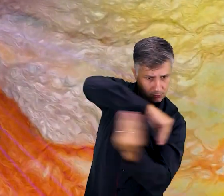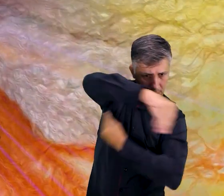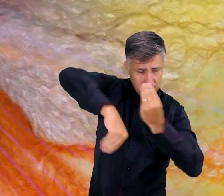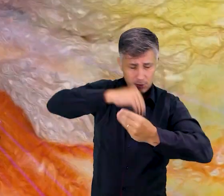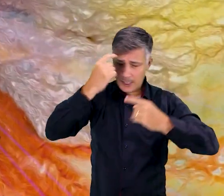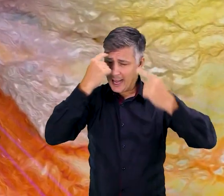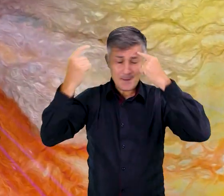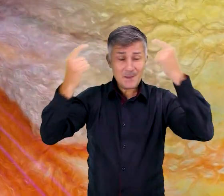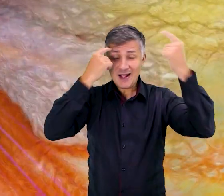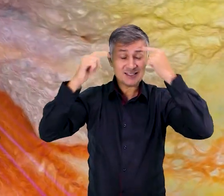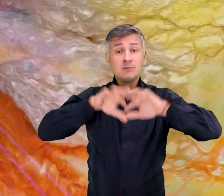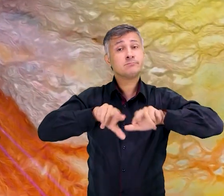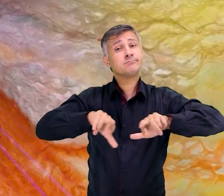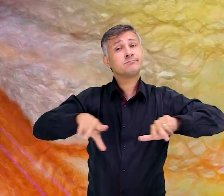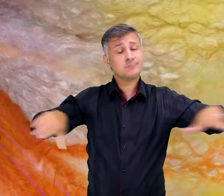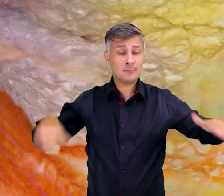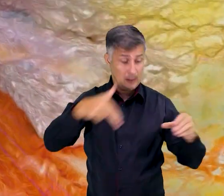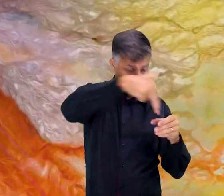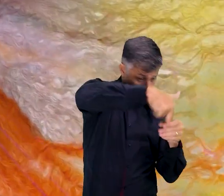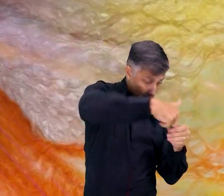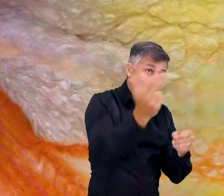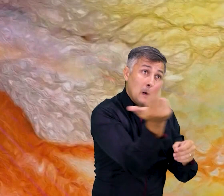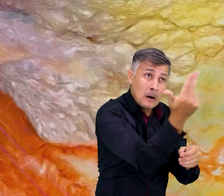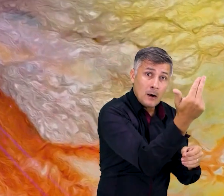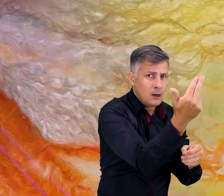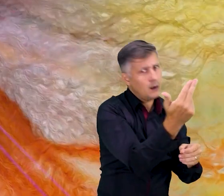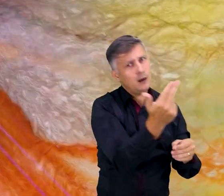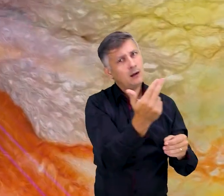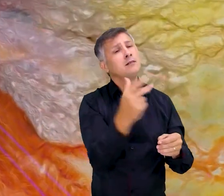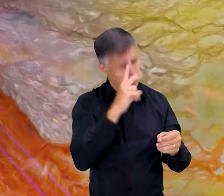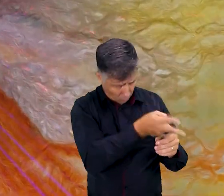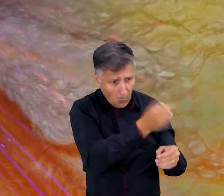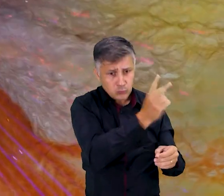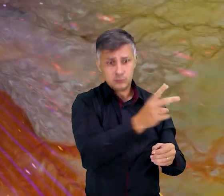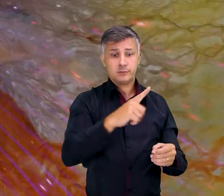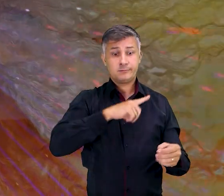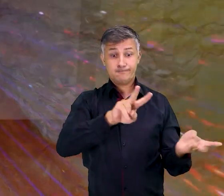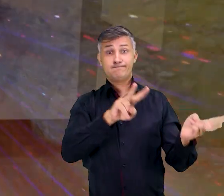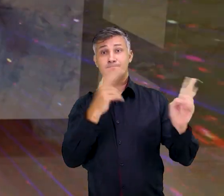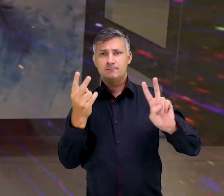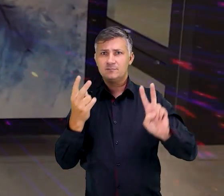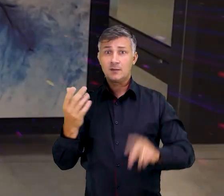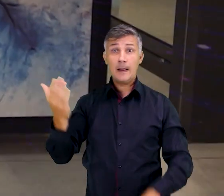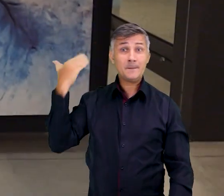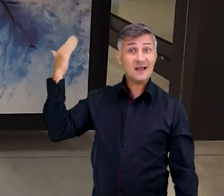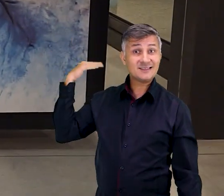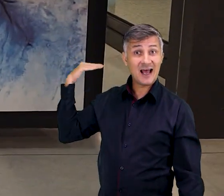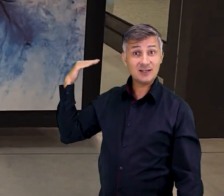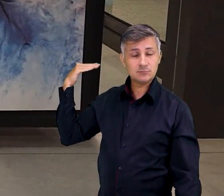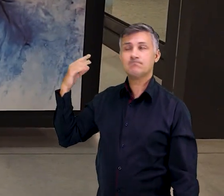a uma imaginação liberta dos pincéis, mas sem deixar de usar eles, reverenciando seu